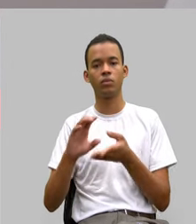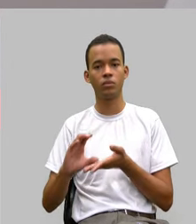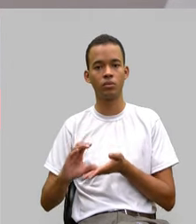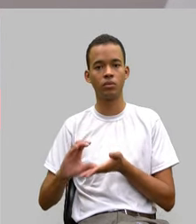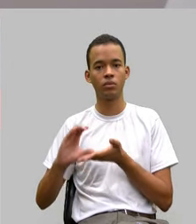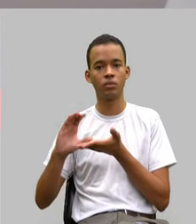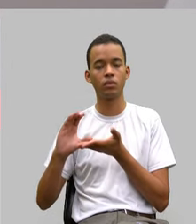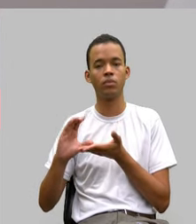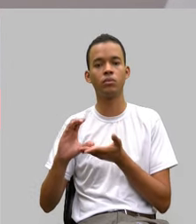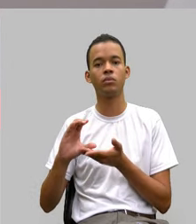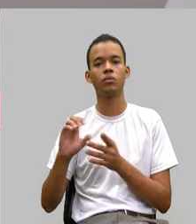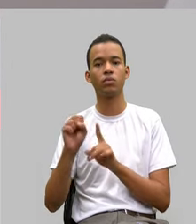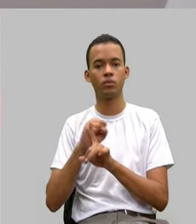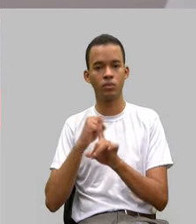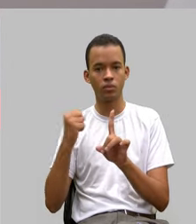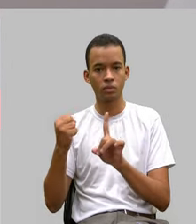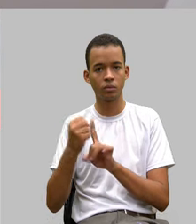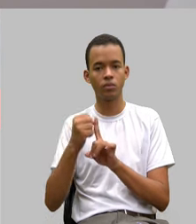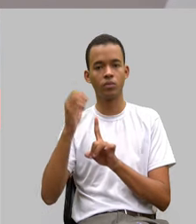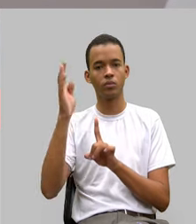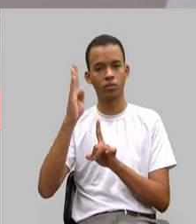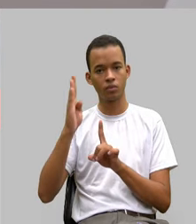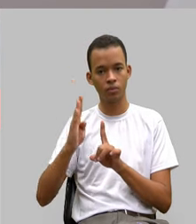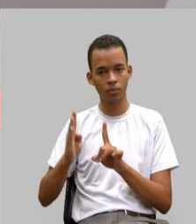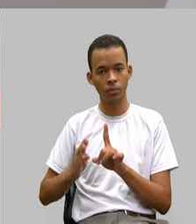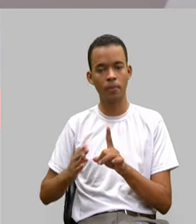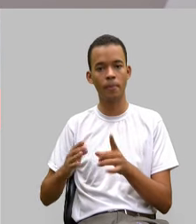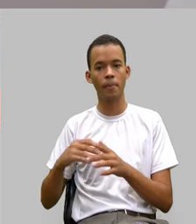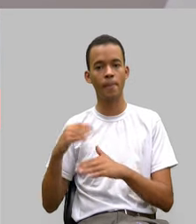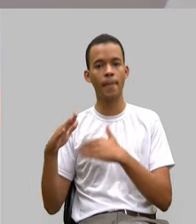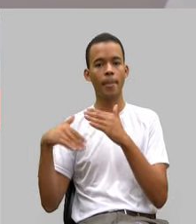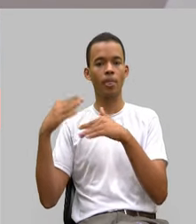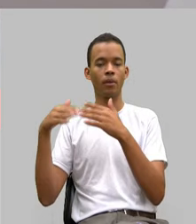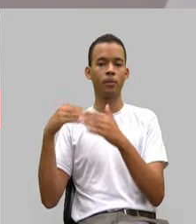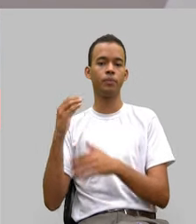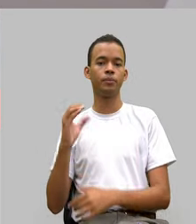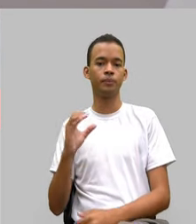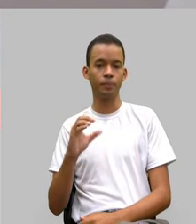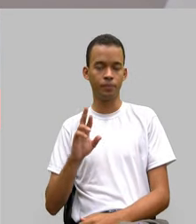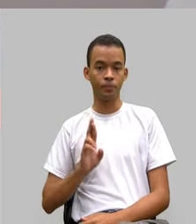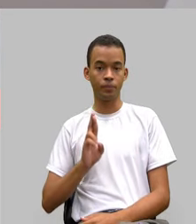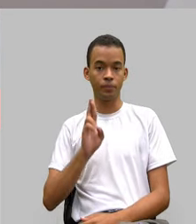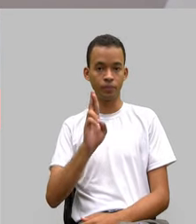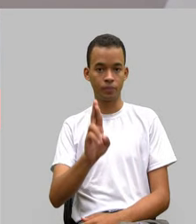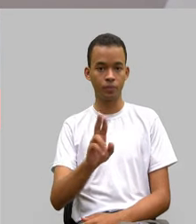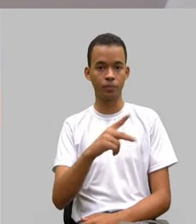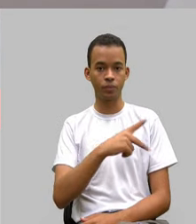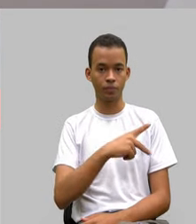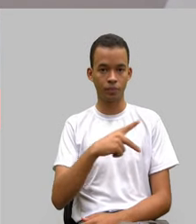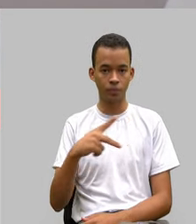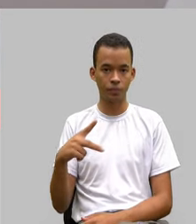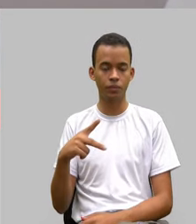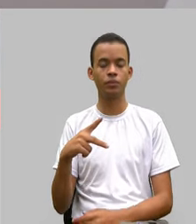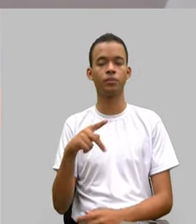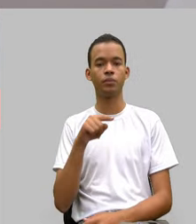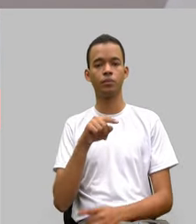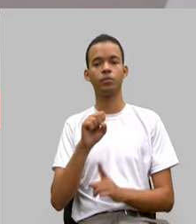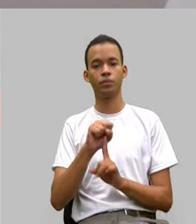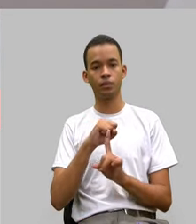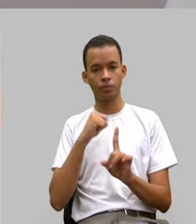brasileira para o progresso da ciência representando Renato Janini Ribeiro presidente da sociedade